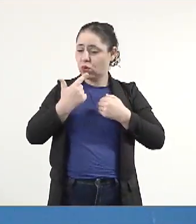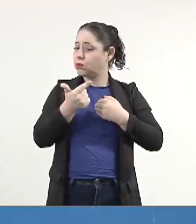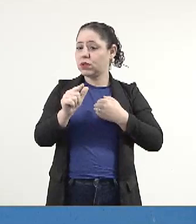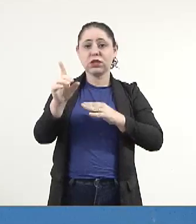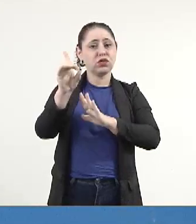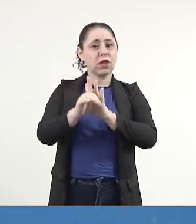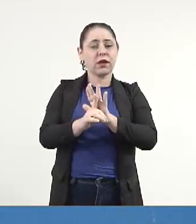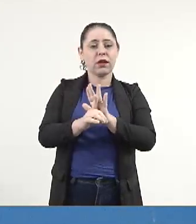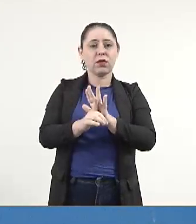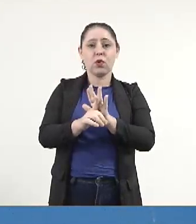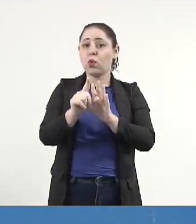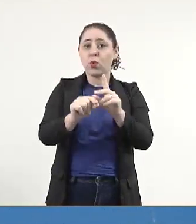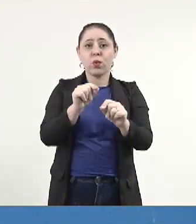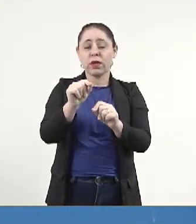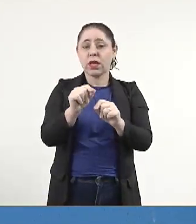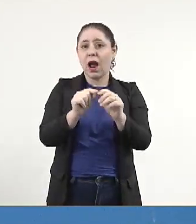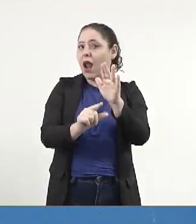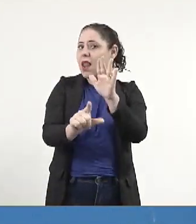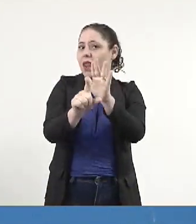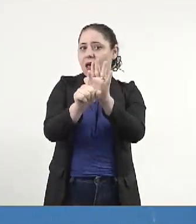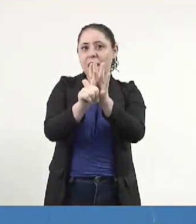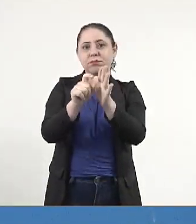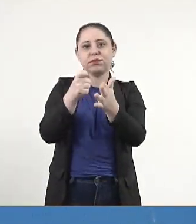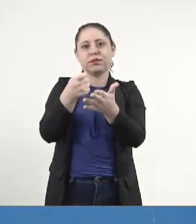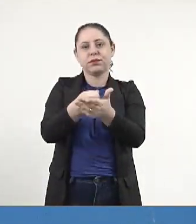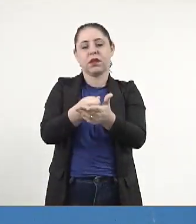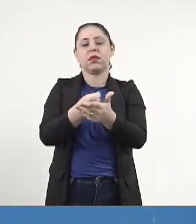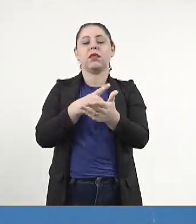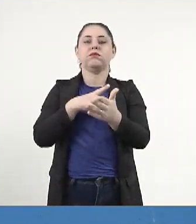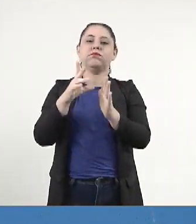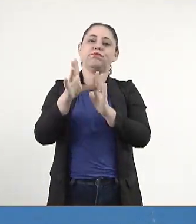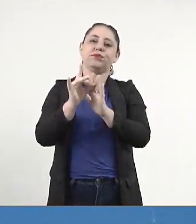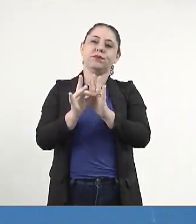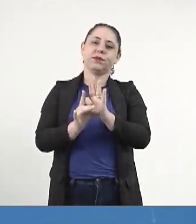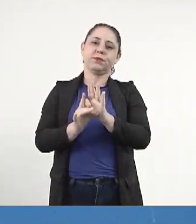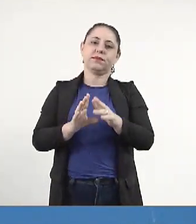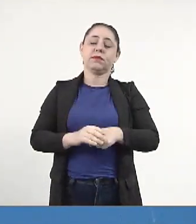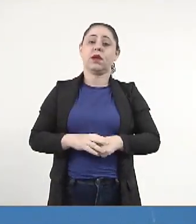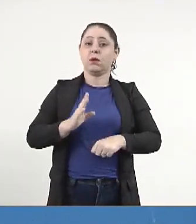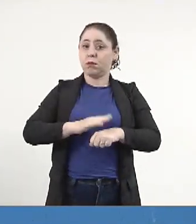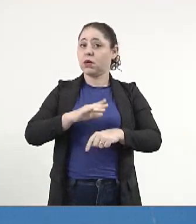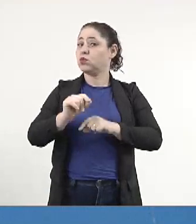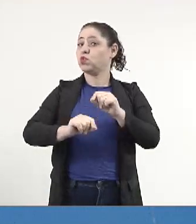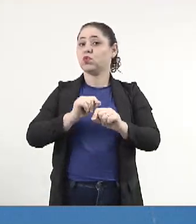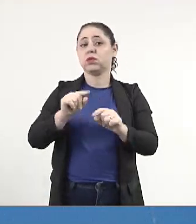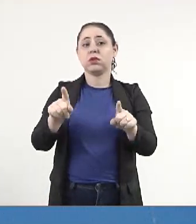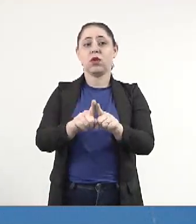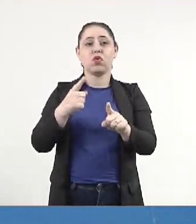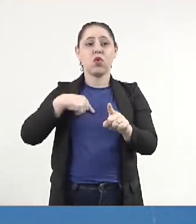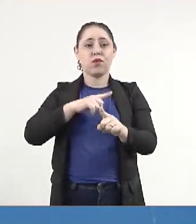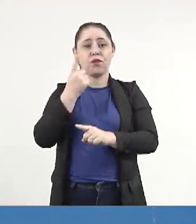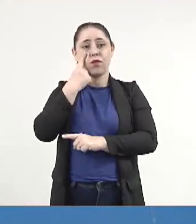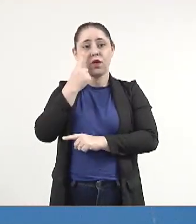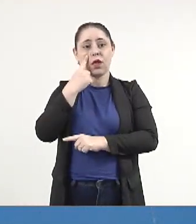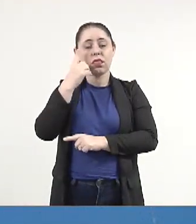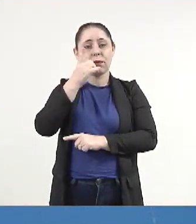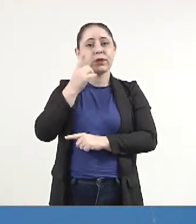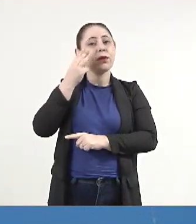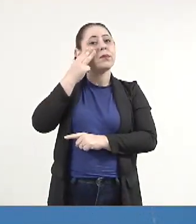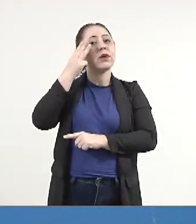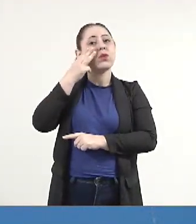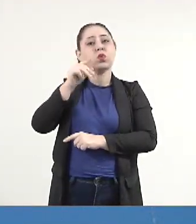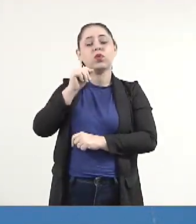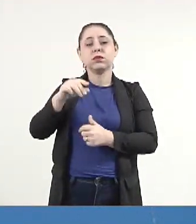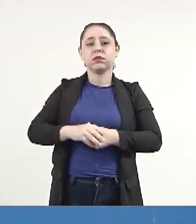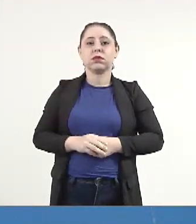não têm direito àquilo que a lei preconiza para eles. E mais do que isso ainda, o que a gente vê, deputada Mara Caseiro,